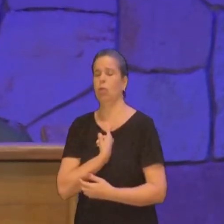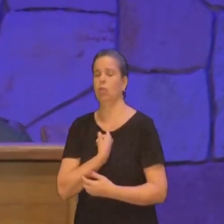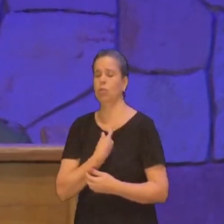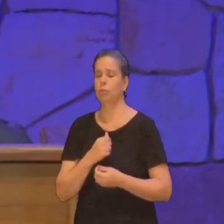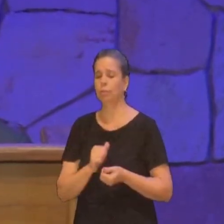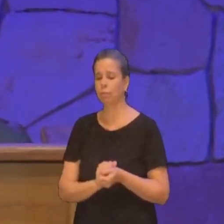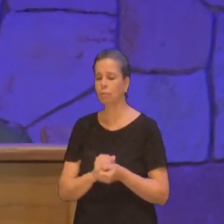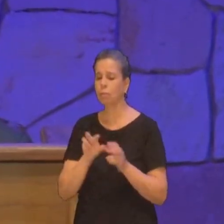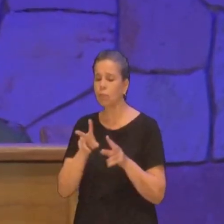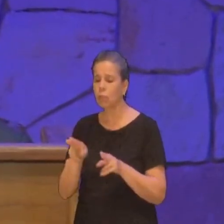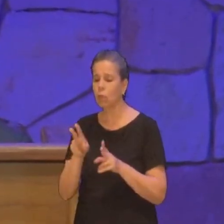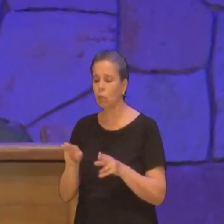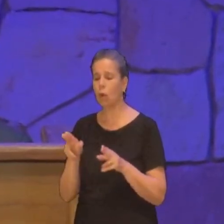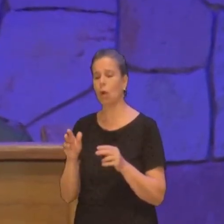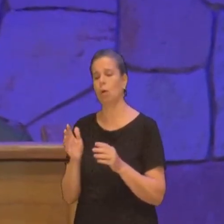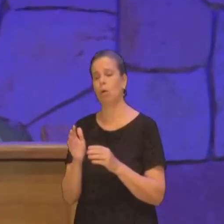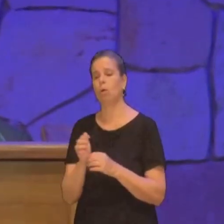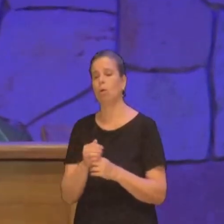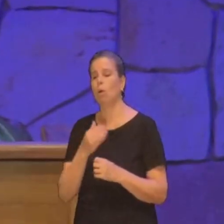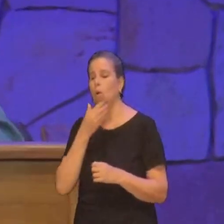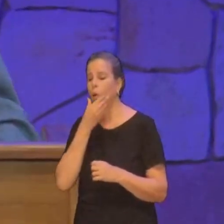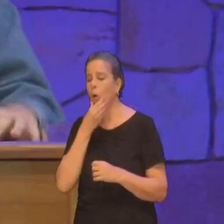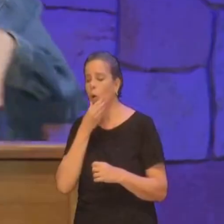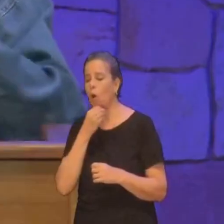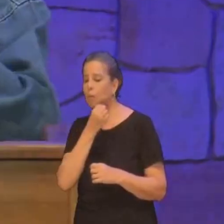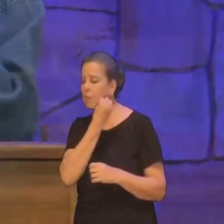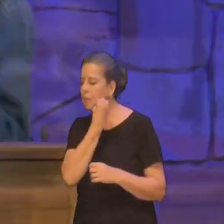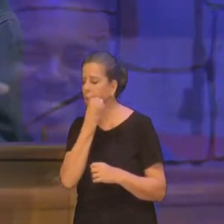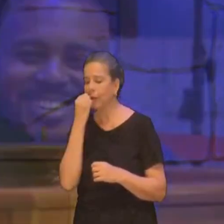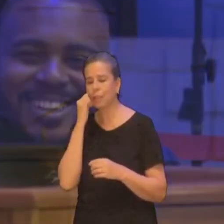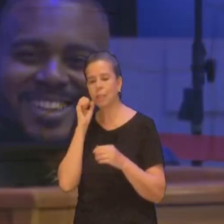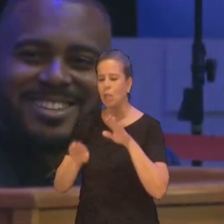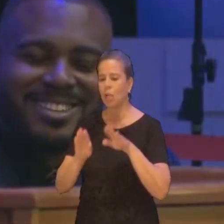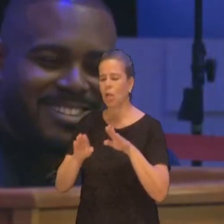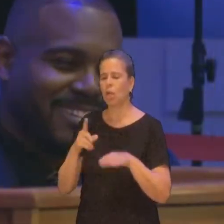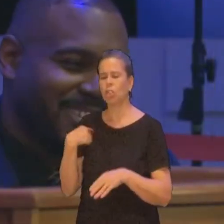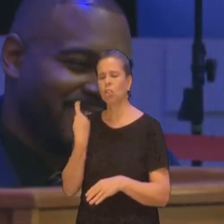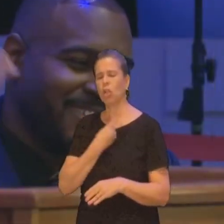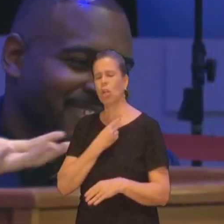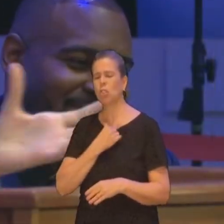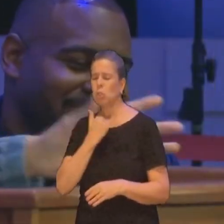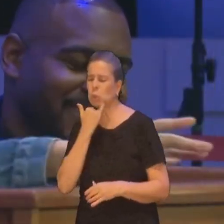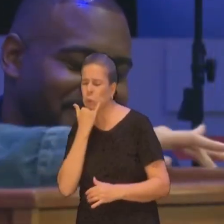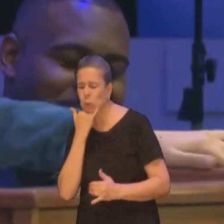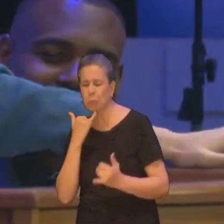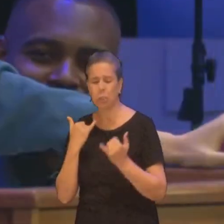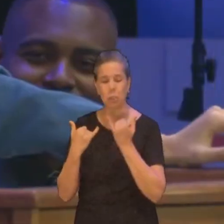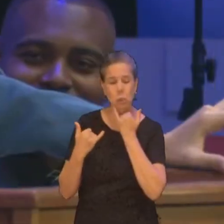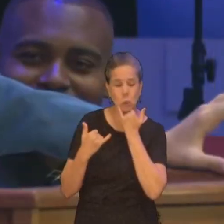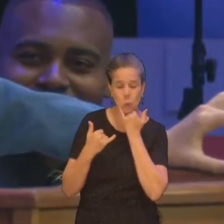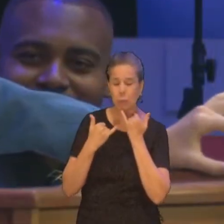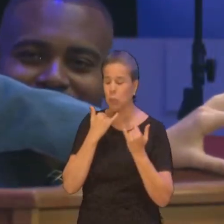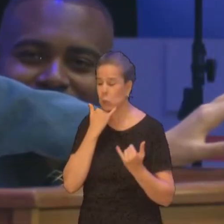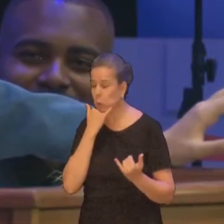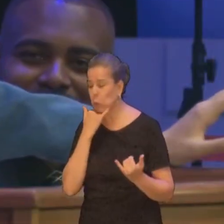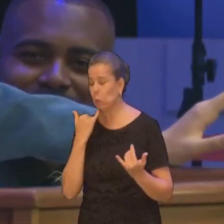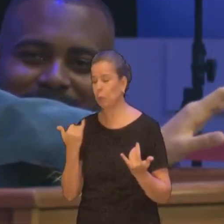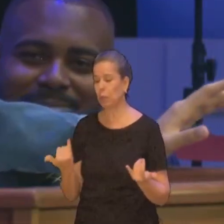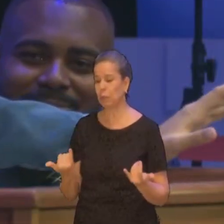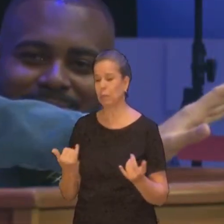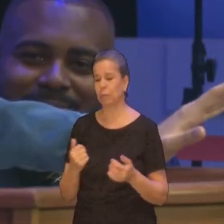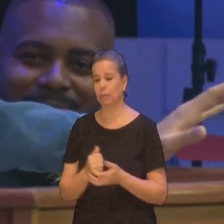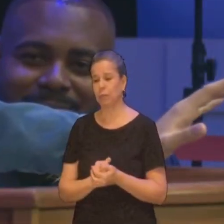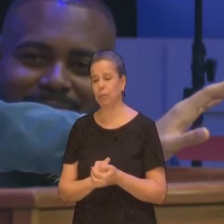Então, se nós não estamos dispostos, nós temos várias desculpas. Levita e sacerdote, você acha que Jesus